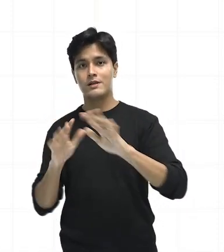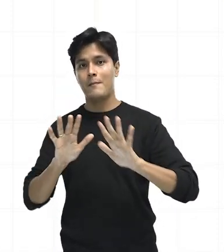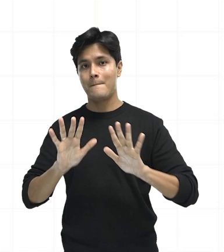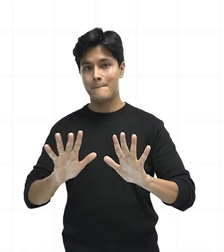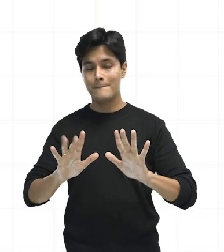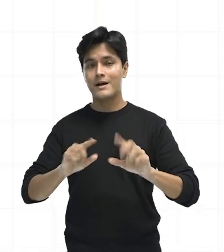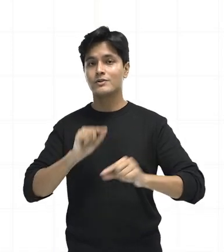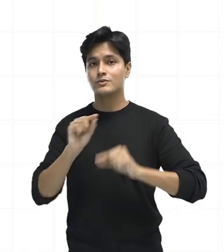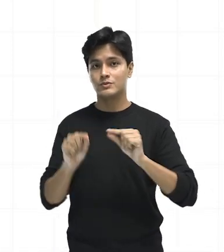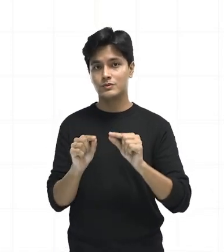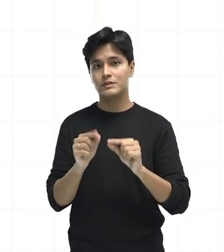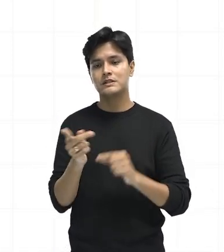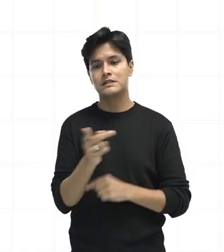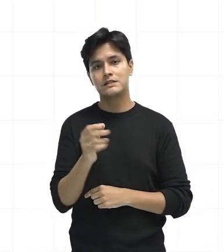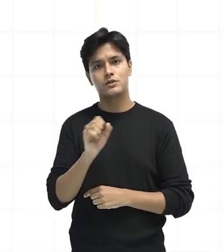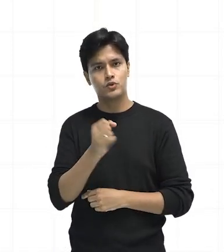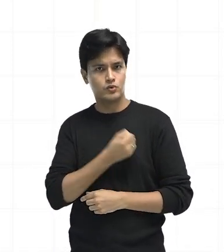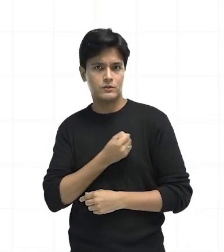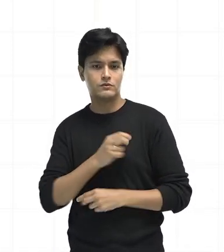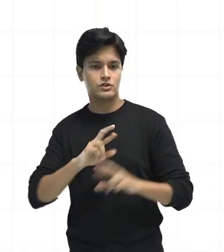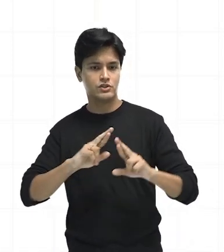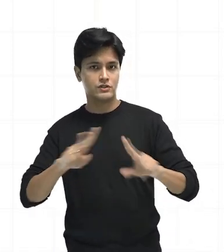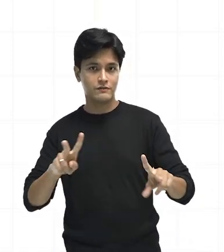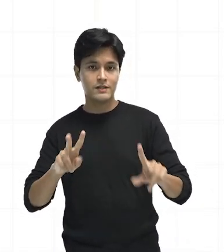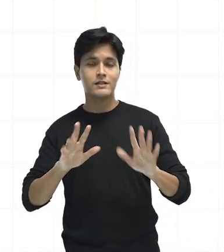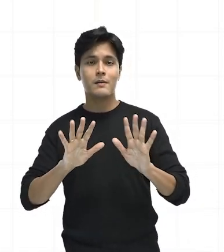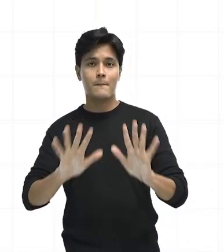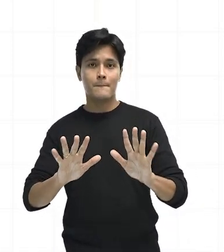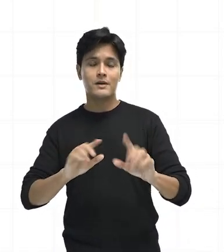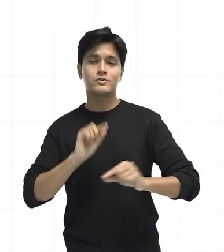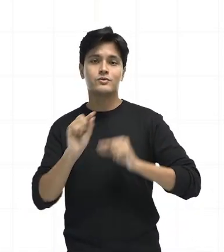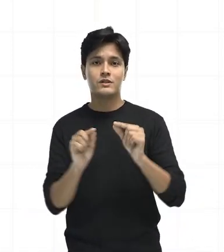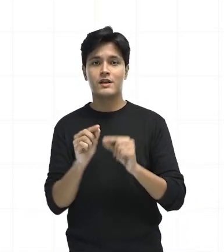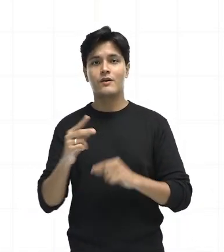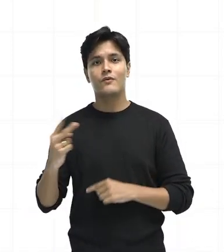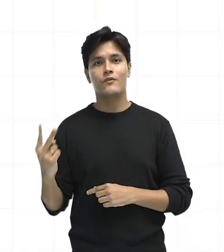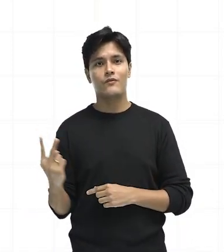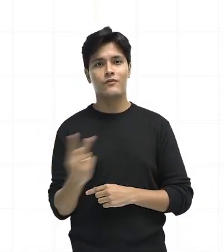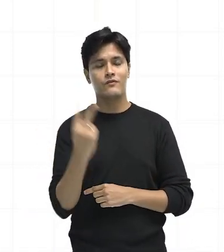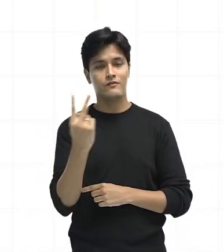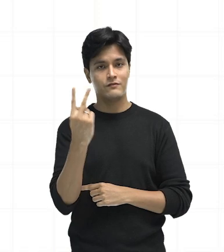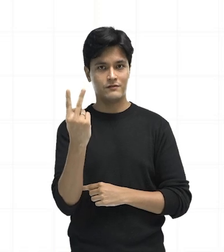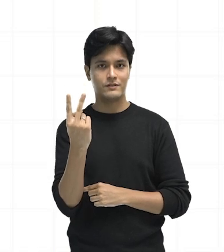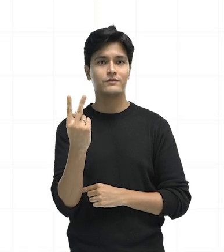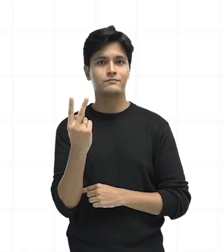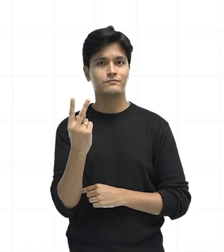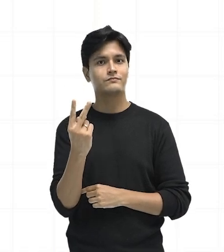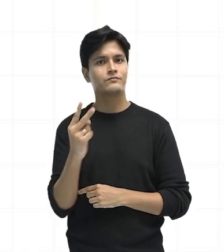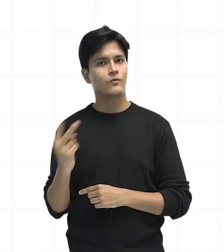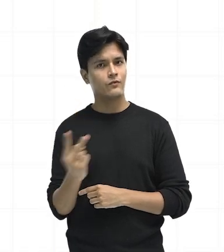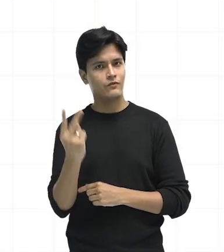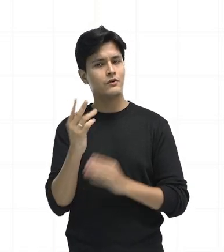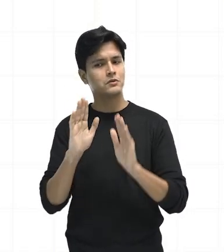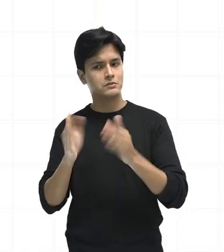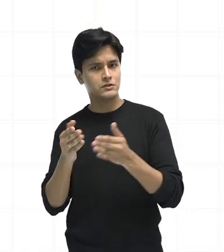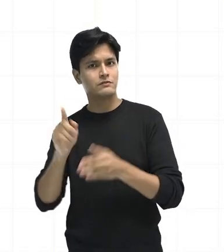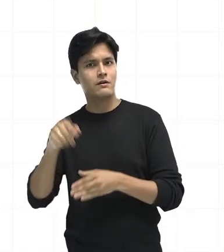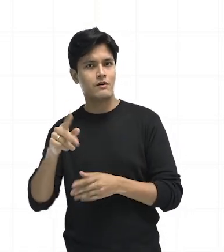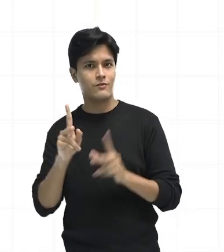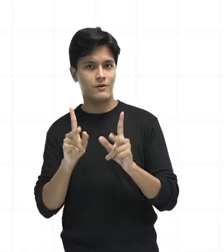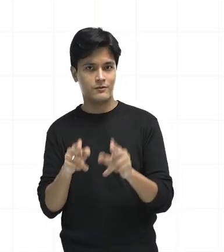Mas apesar dos numerais serem diferentes, mas o valor em si